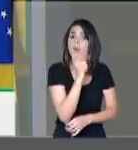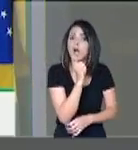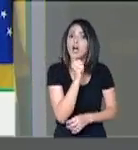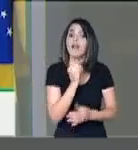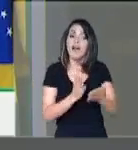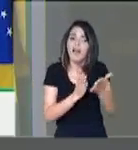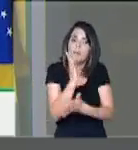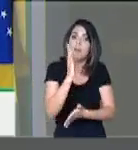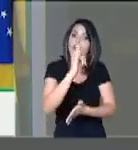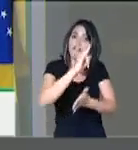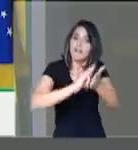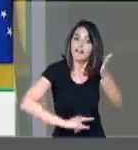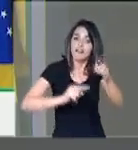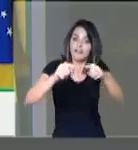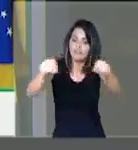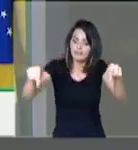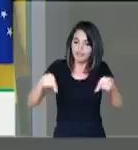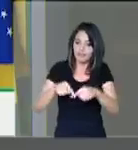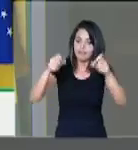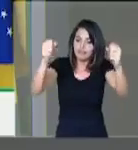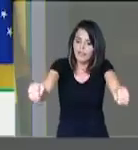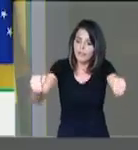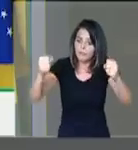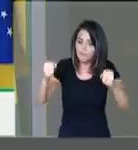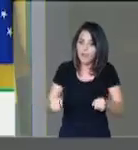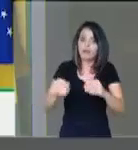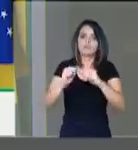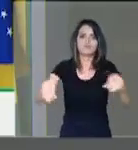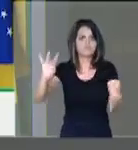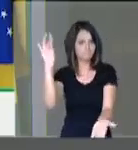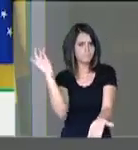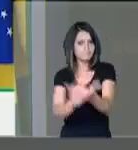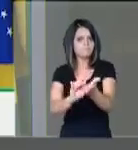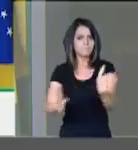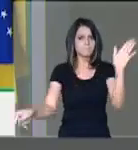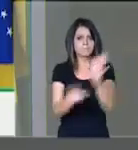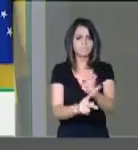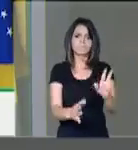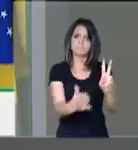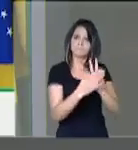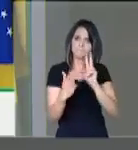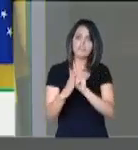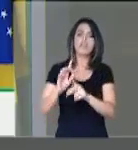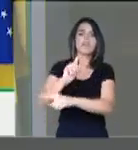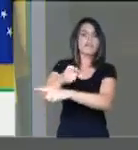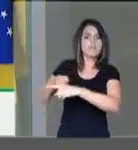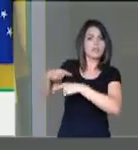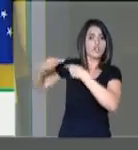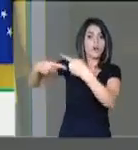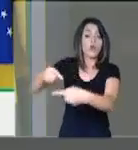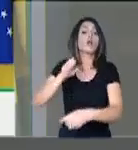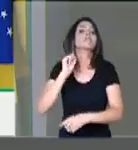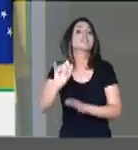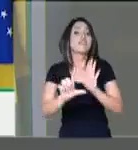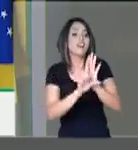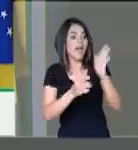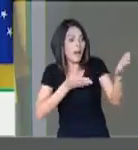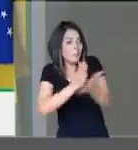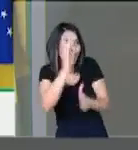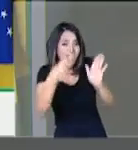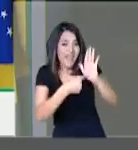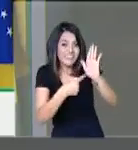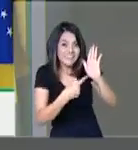dos processos de demarcação é efetiva de terras indígenas e quilombolas hoje caso a legislação seja aprovada